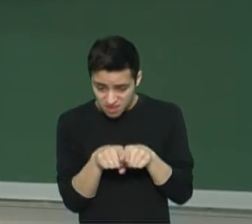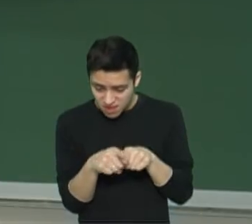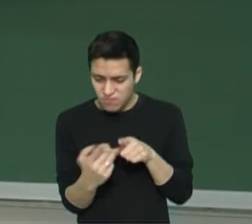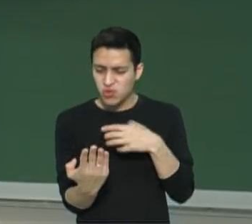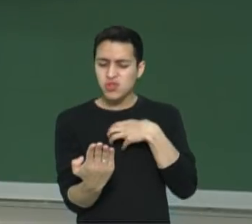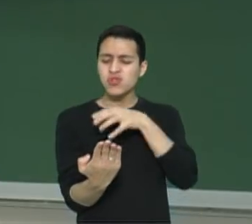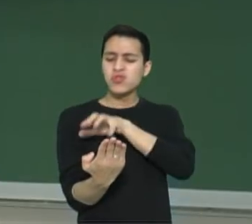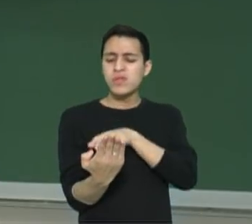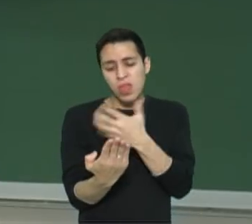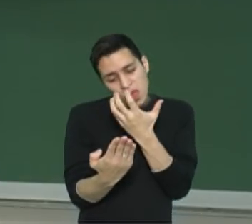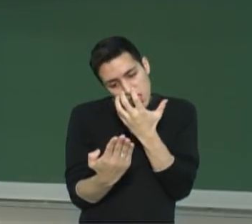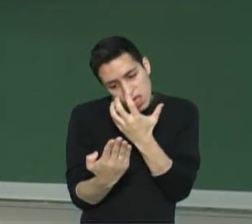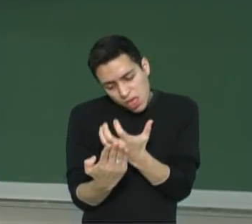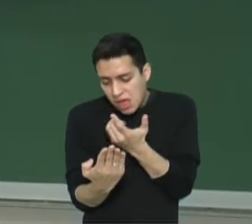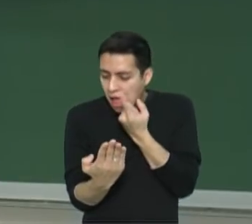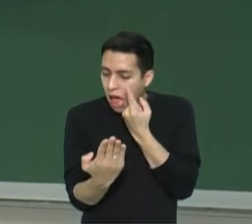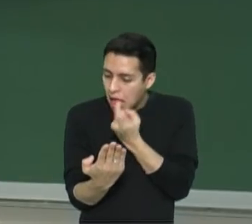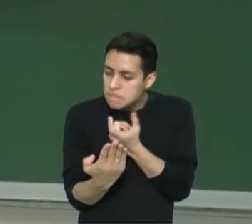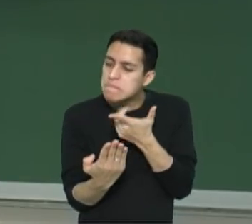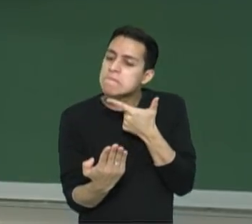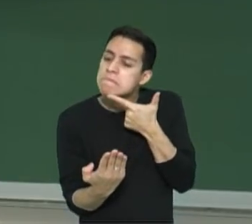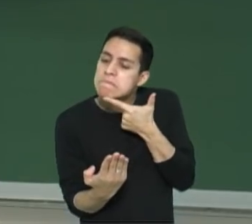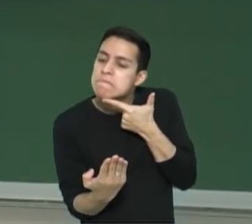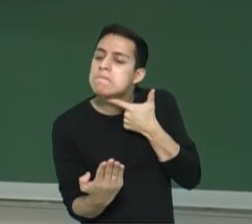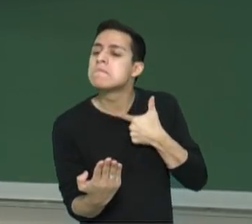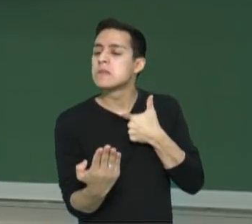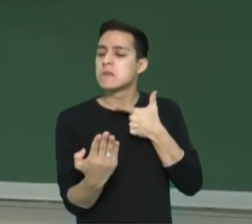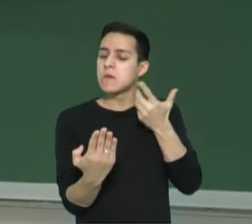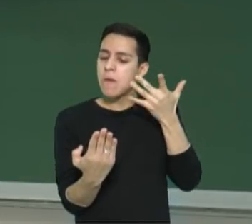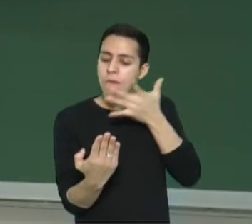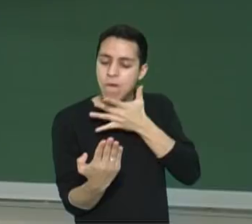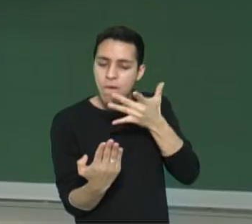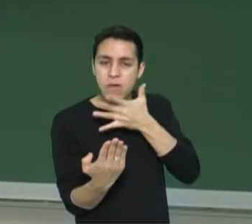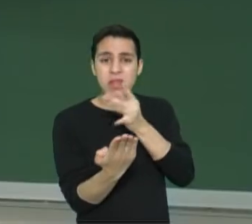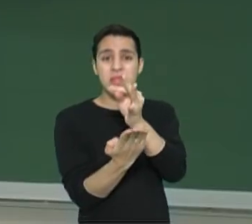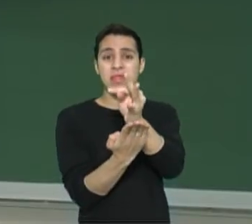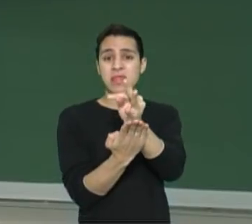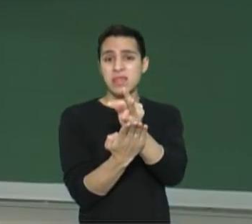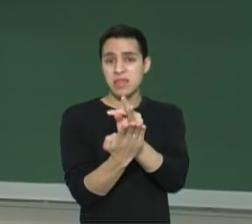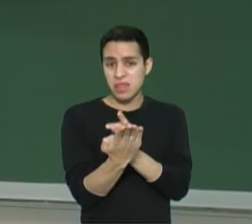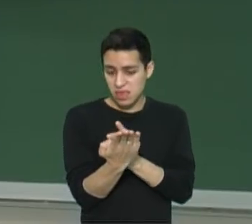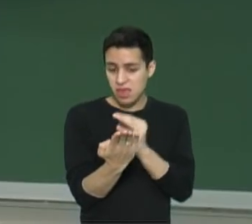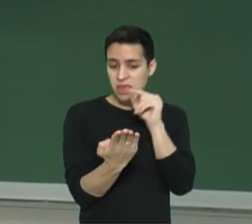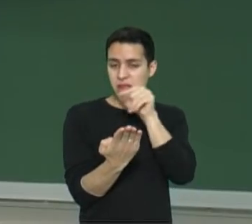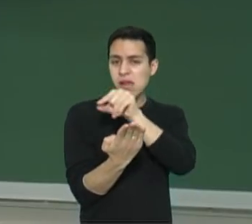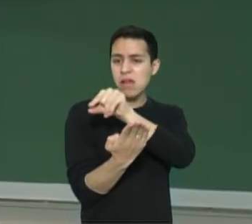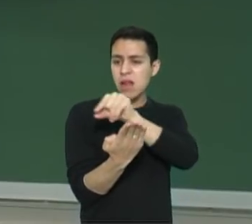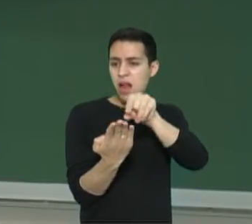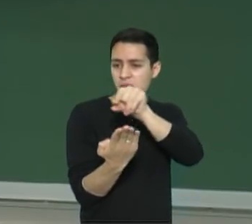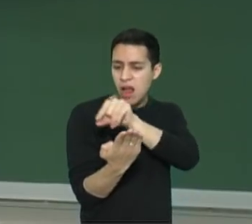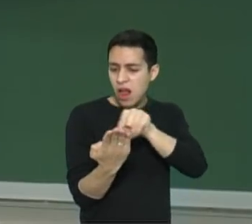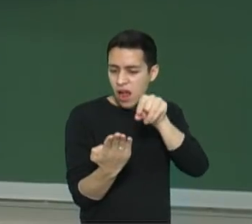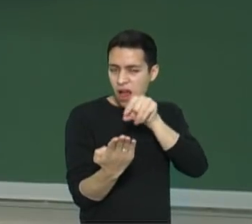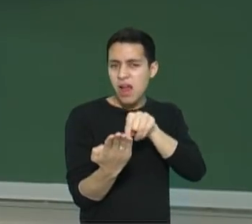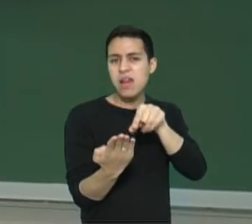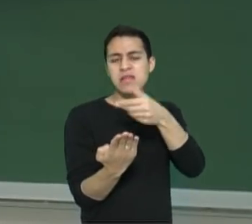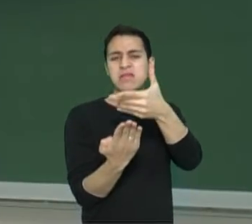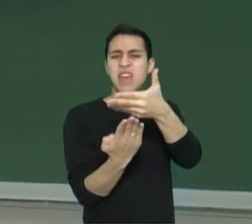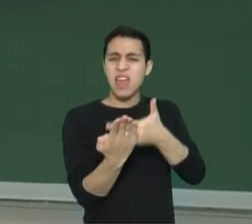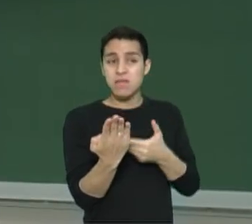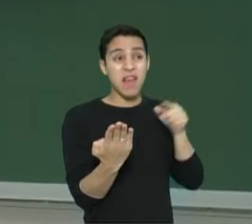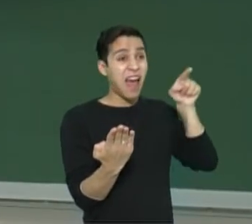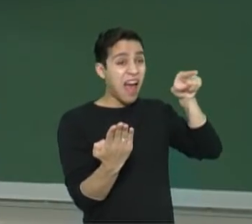modo atraente e interessante. Um texto aí que a gente leu que tinha muito mais linguagem escrita. E aqui a gente tem aqui